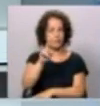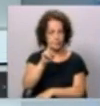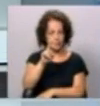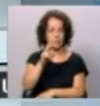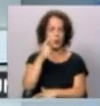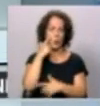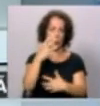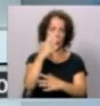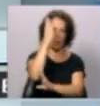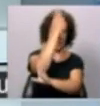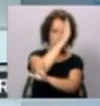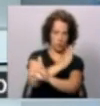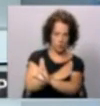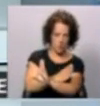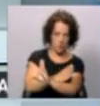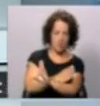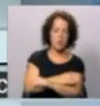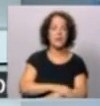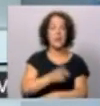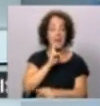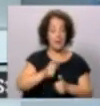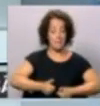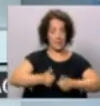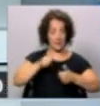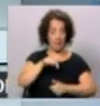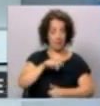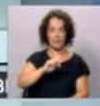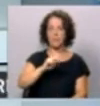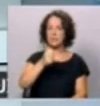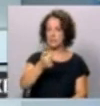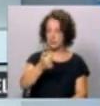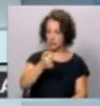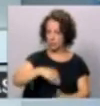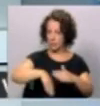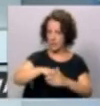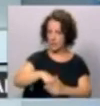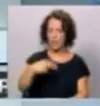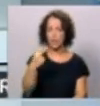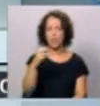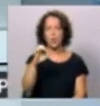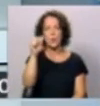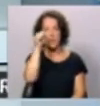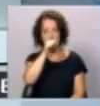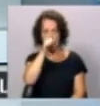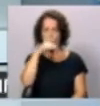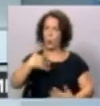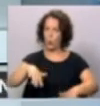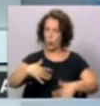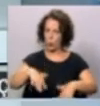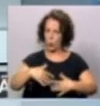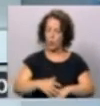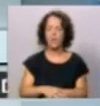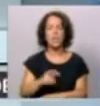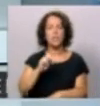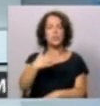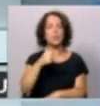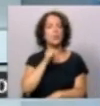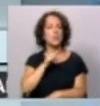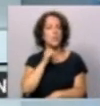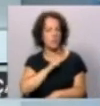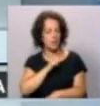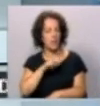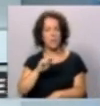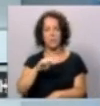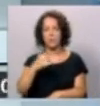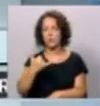do litoral. A capital vai ter uma máxima de 35 graus, 38 para Santarém, bastante elevada, 31 em Leiria e